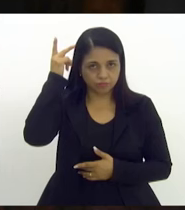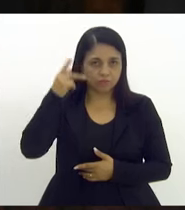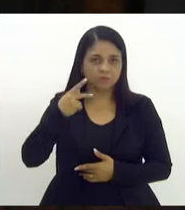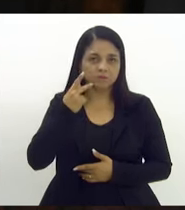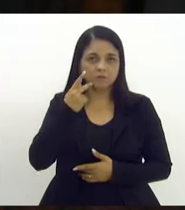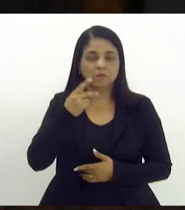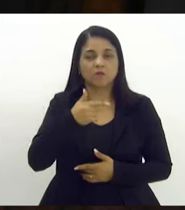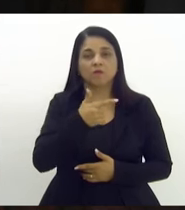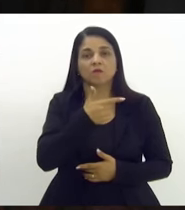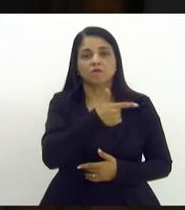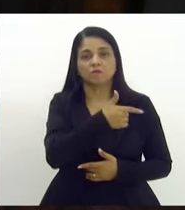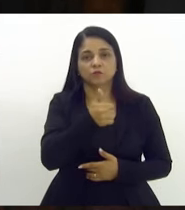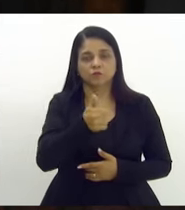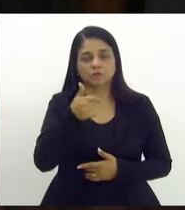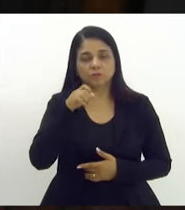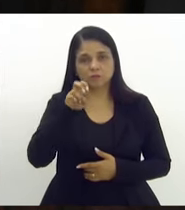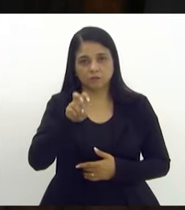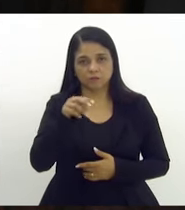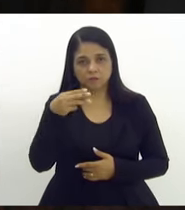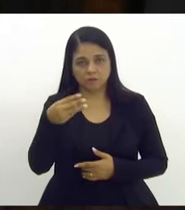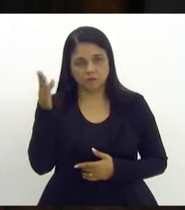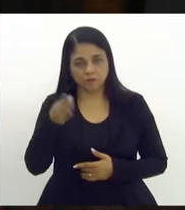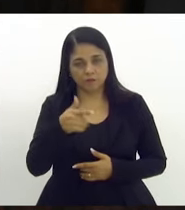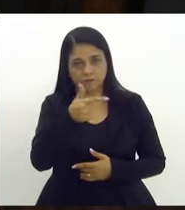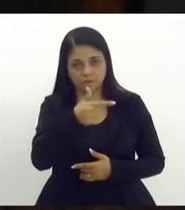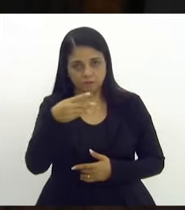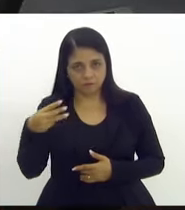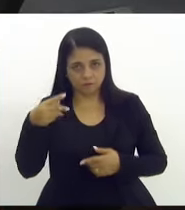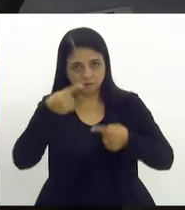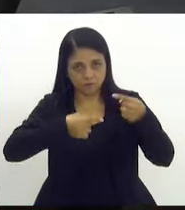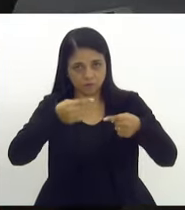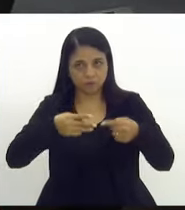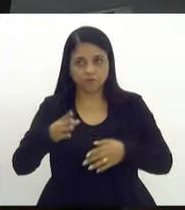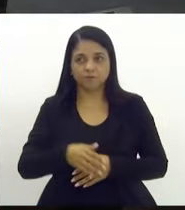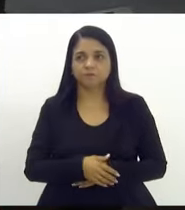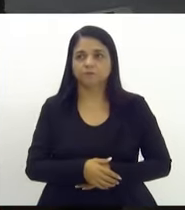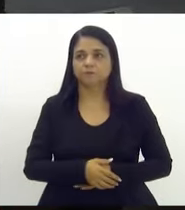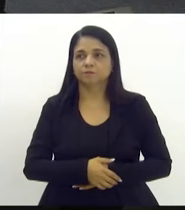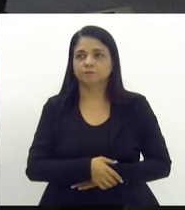projeto 2153 de 23.